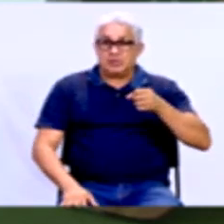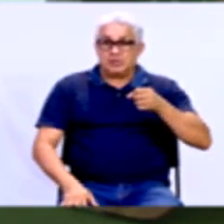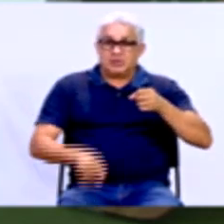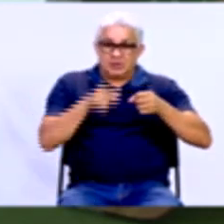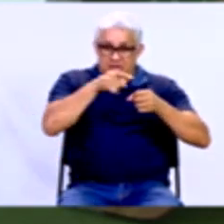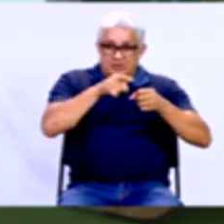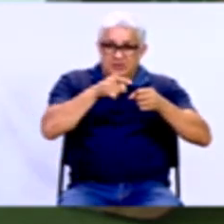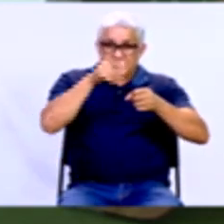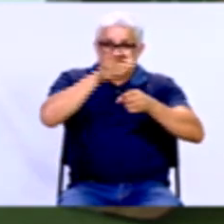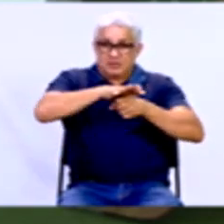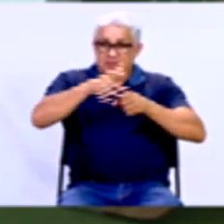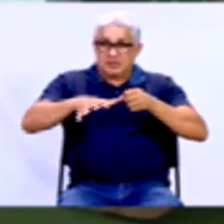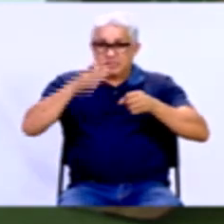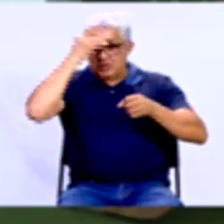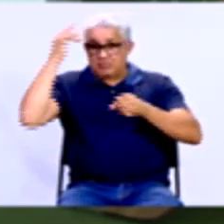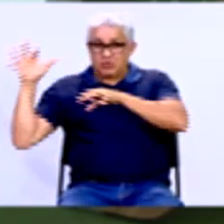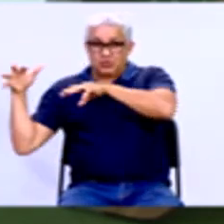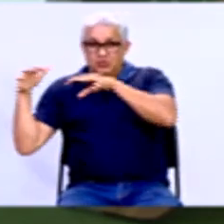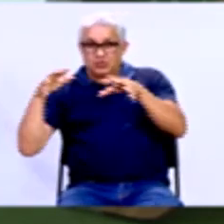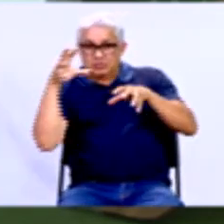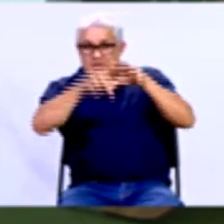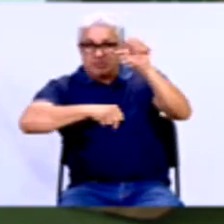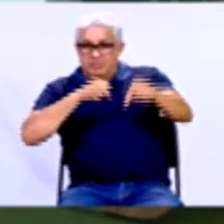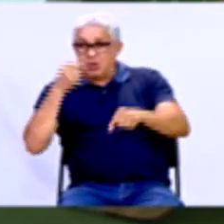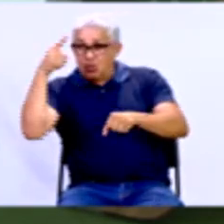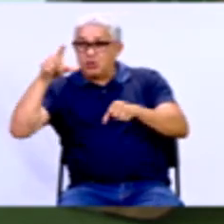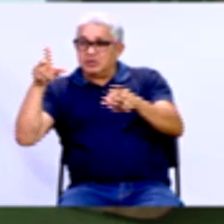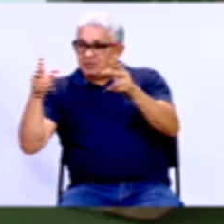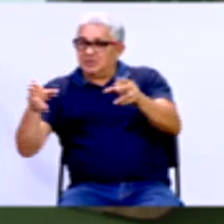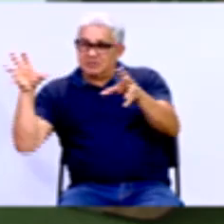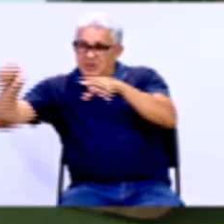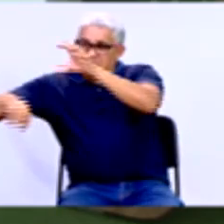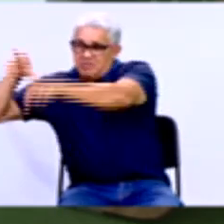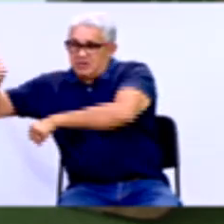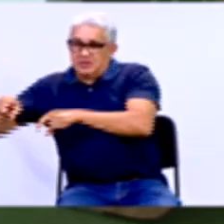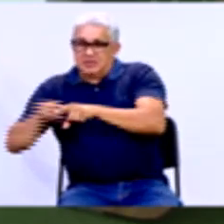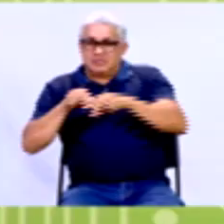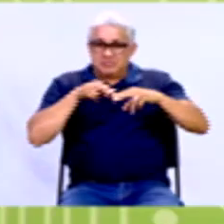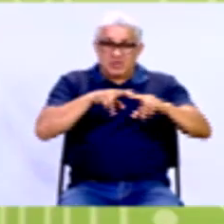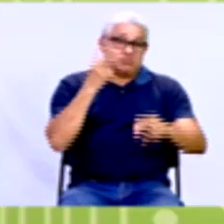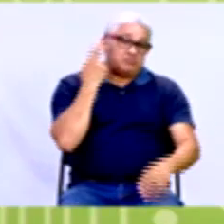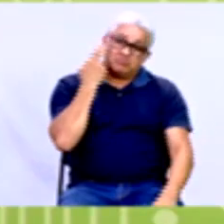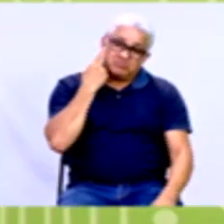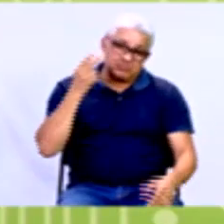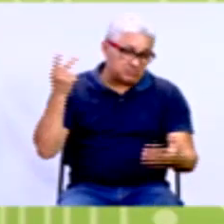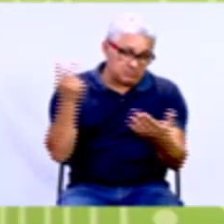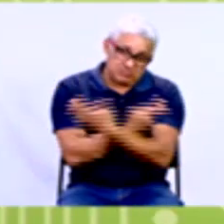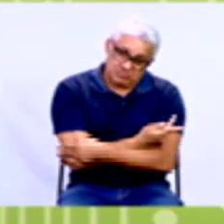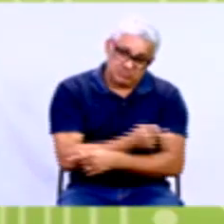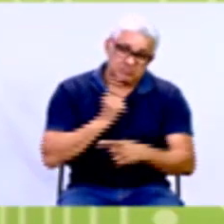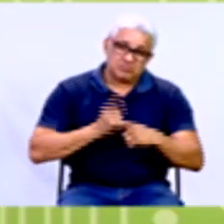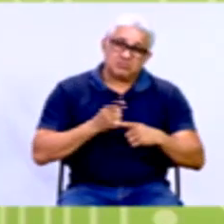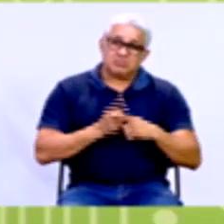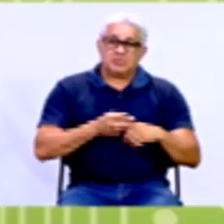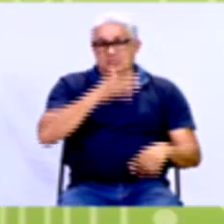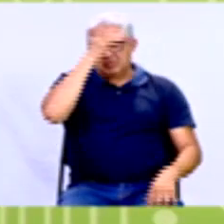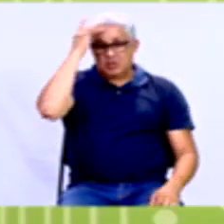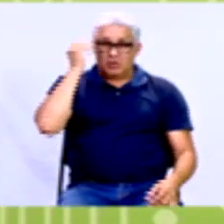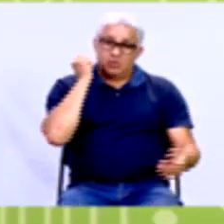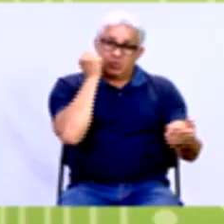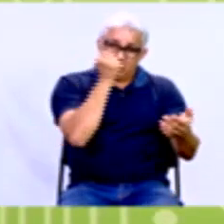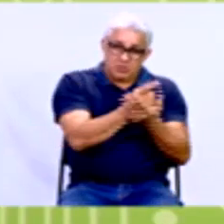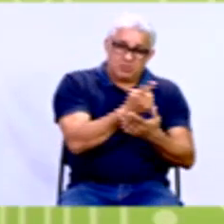outro, né? Existe muito isso em supermercado, é muito comum a gente ver isso, porque geralmente uma pessoa que